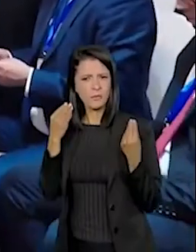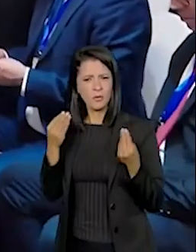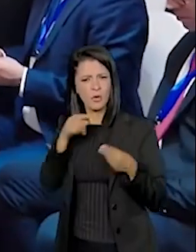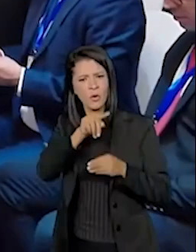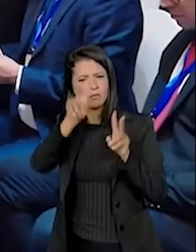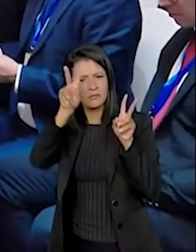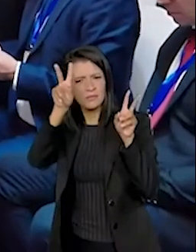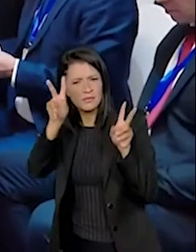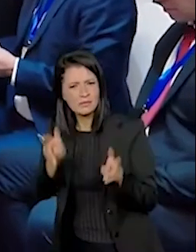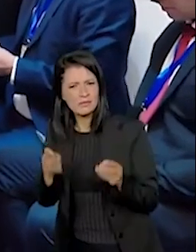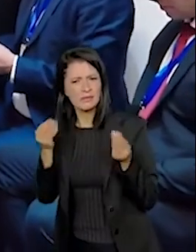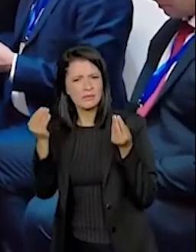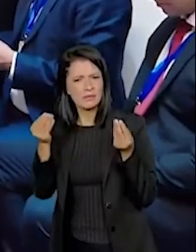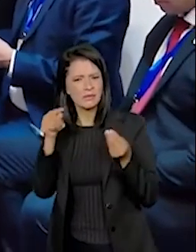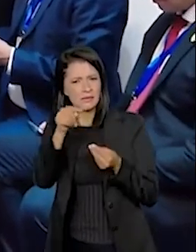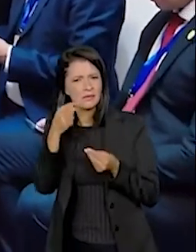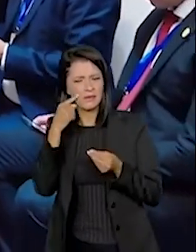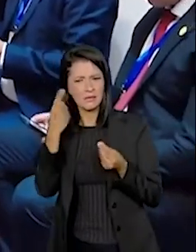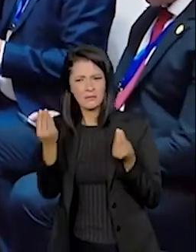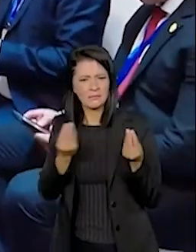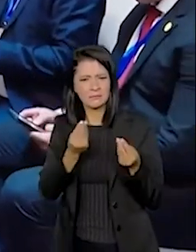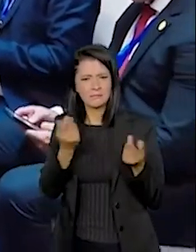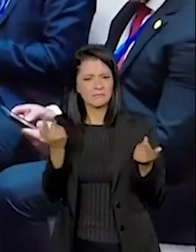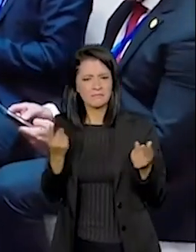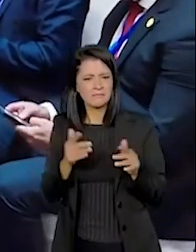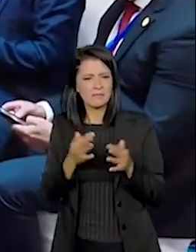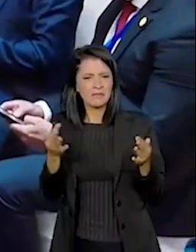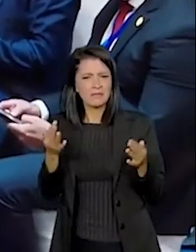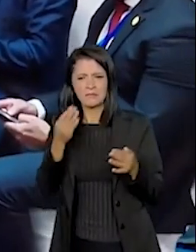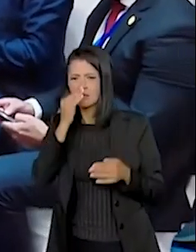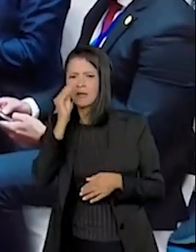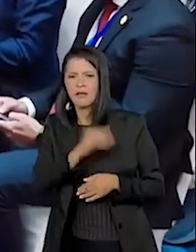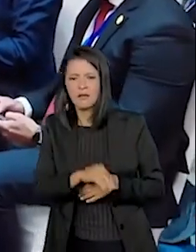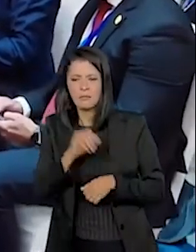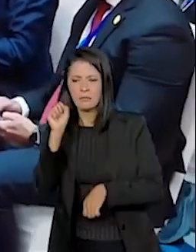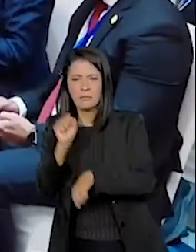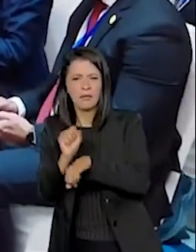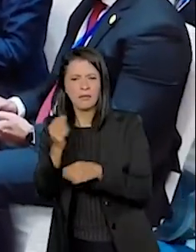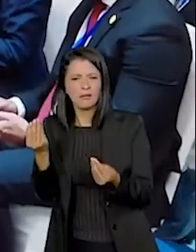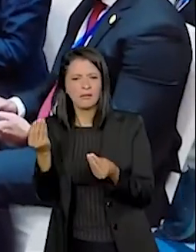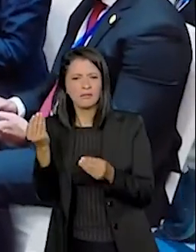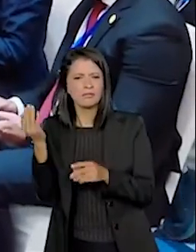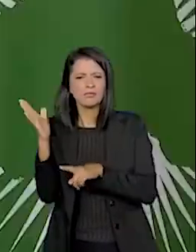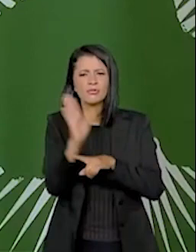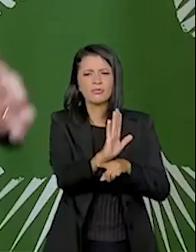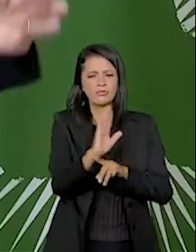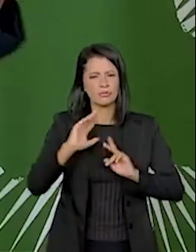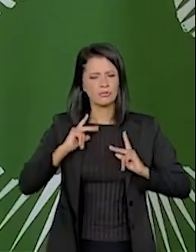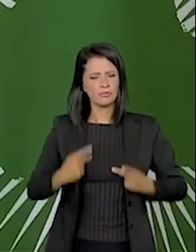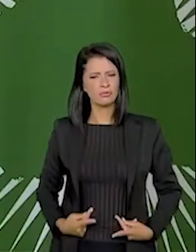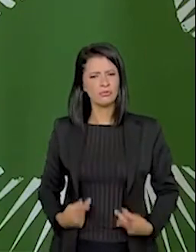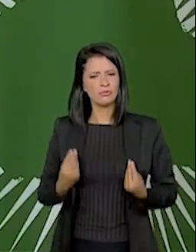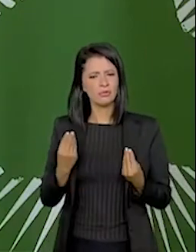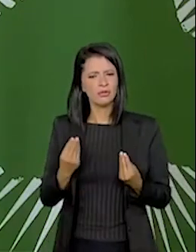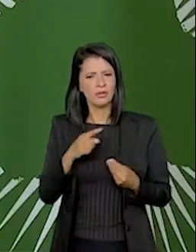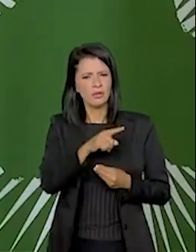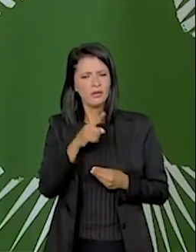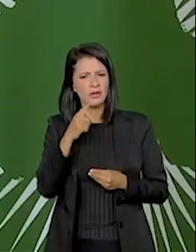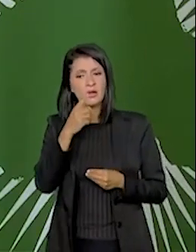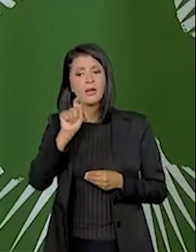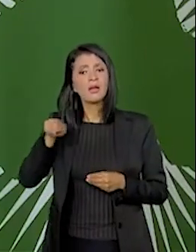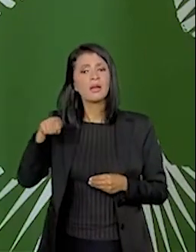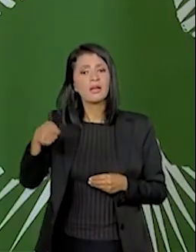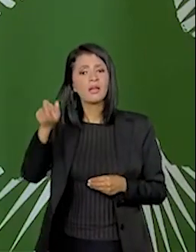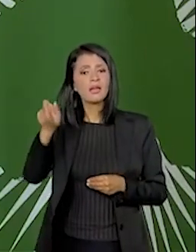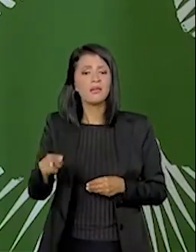tema tão pequeno sa você deixar de ter ajuda humanitária quem vai ajudar a reconstruir aquelas